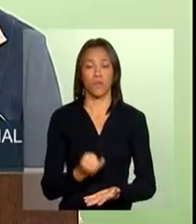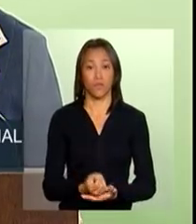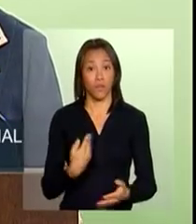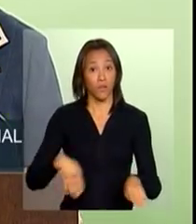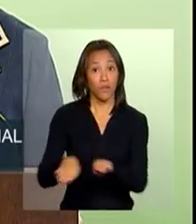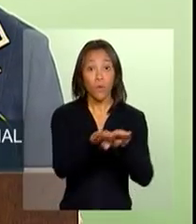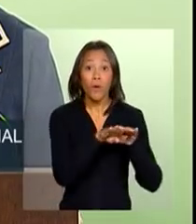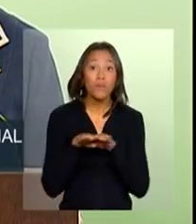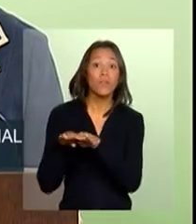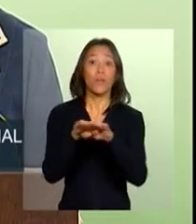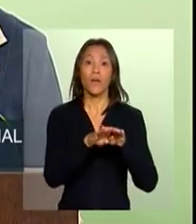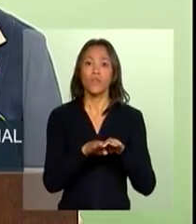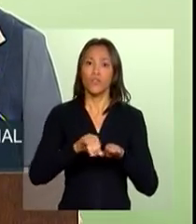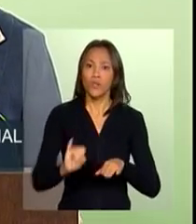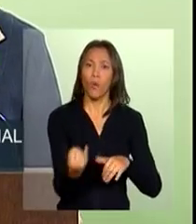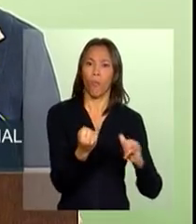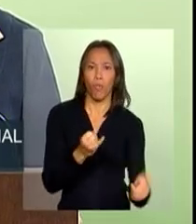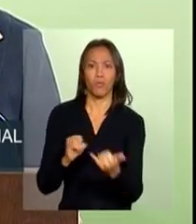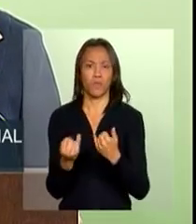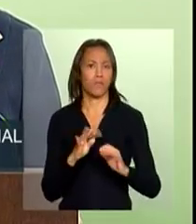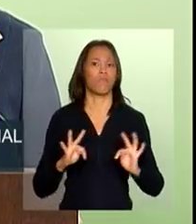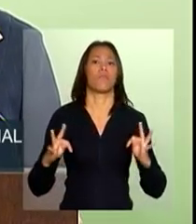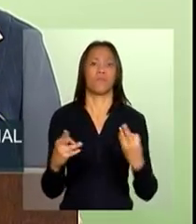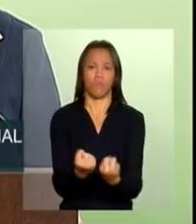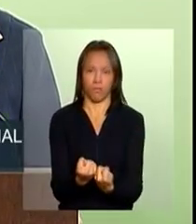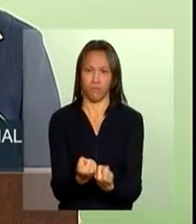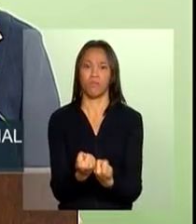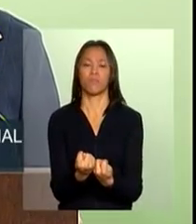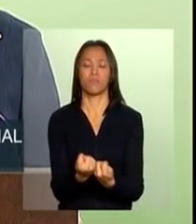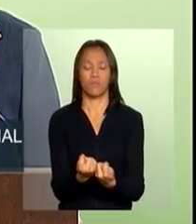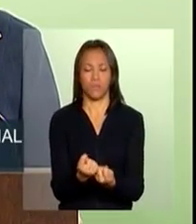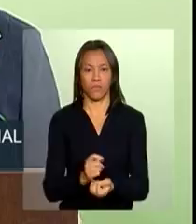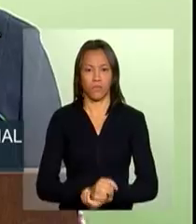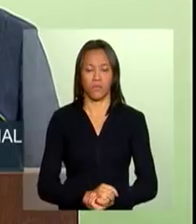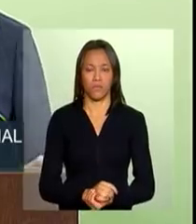Igualdade de oportunidade é